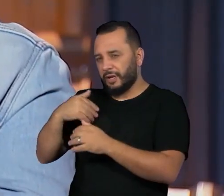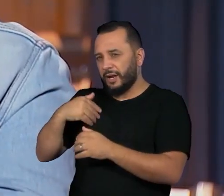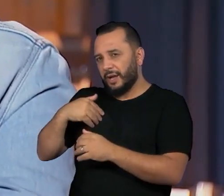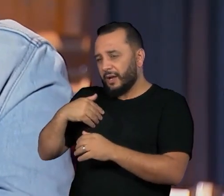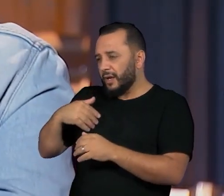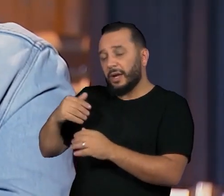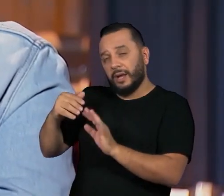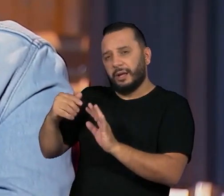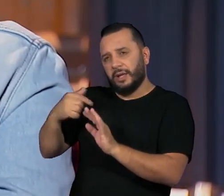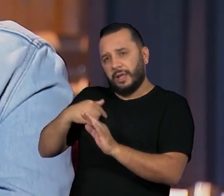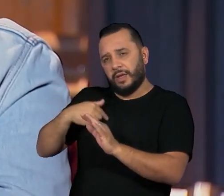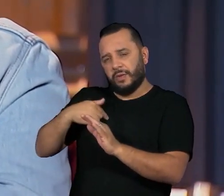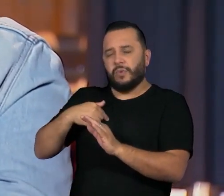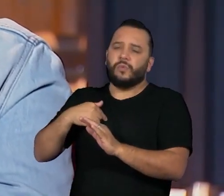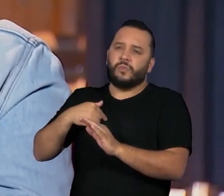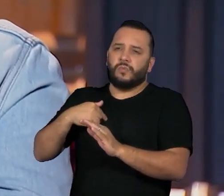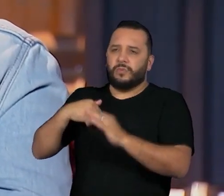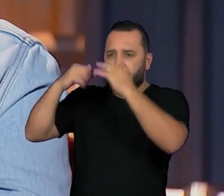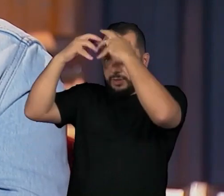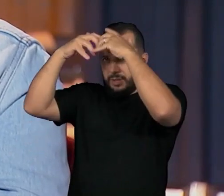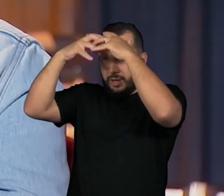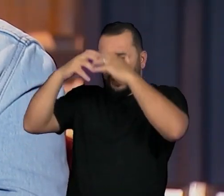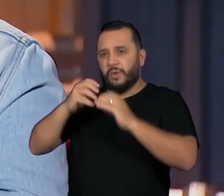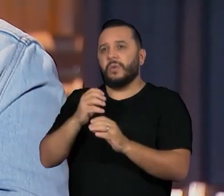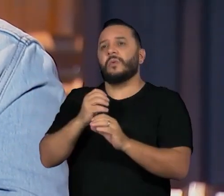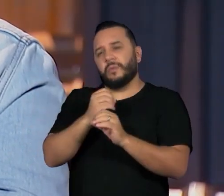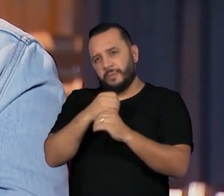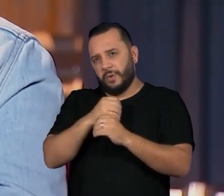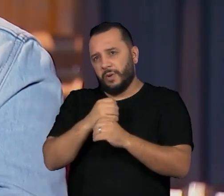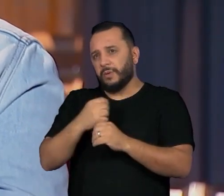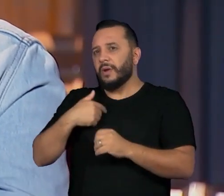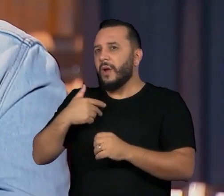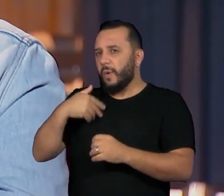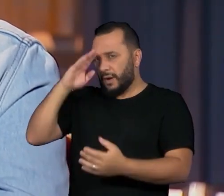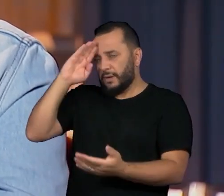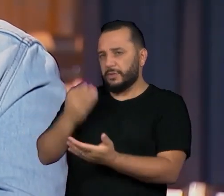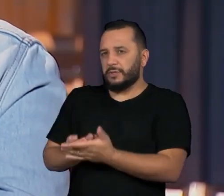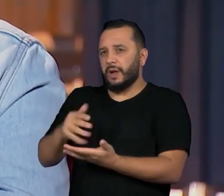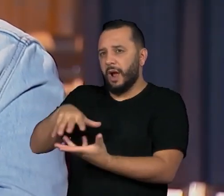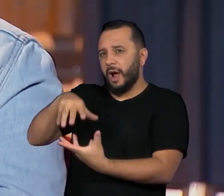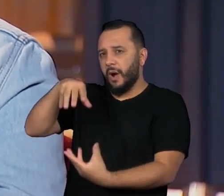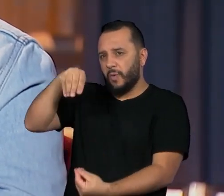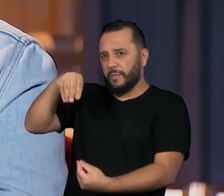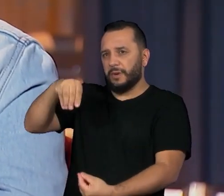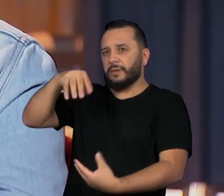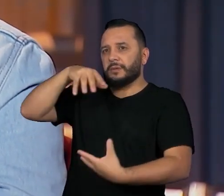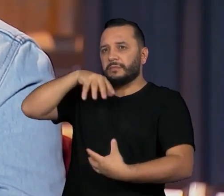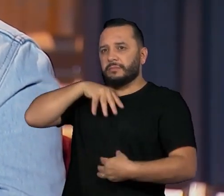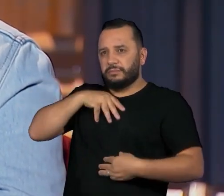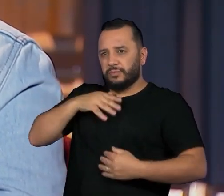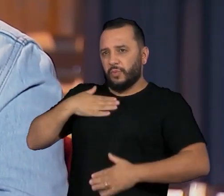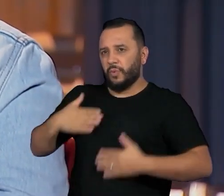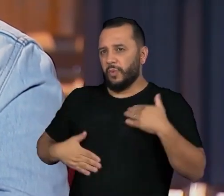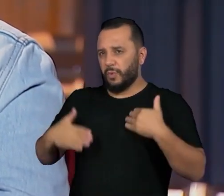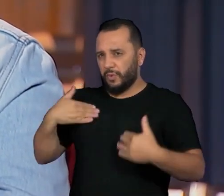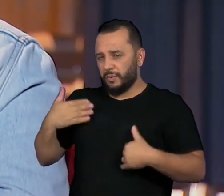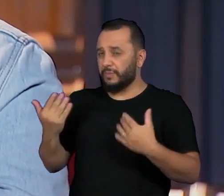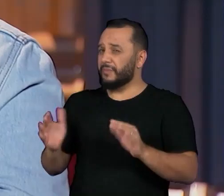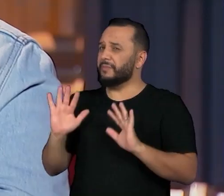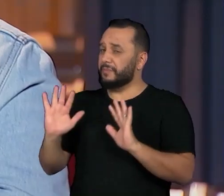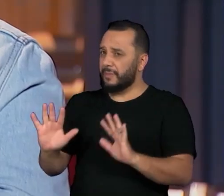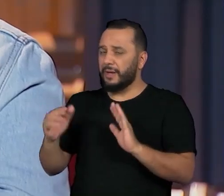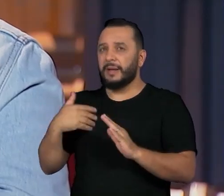neurobiólogo Então acho que a alma mora no corpo da gente mas o que eu tenho muita clareza que esse tipo de prática